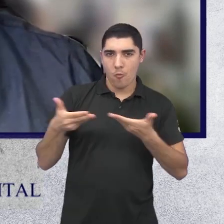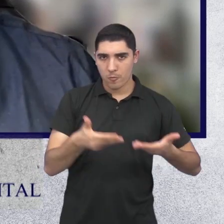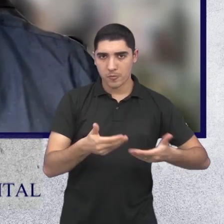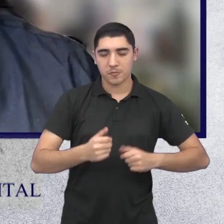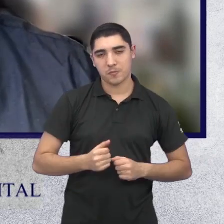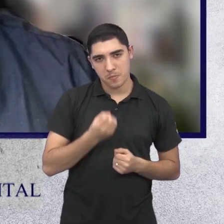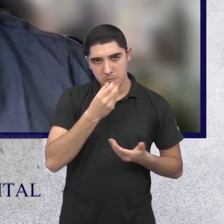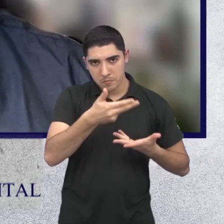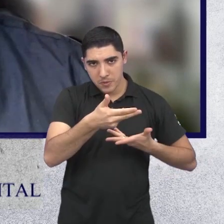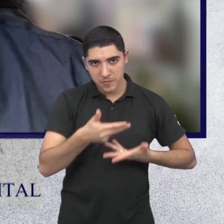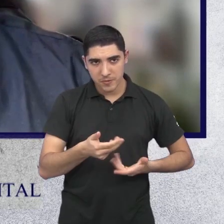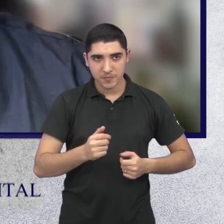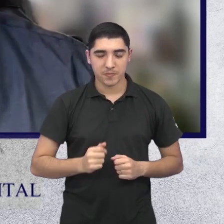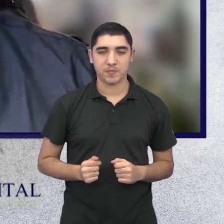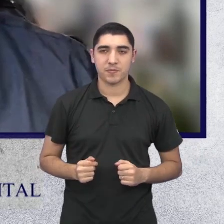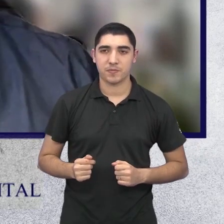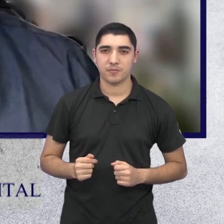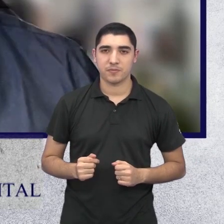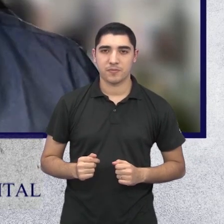bem-vindo.